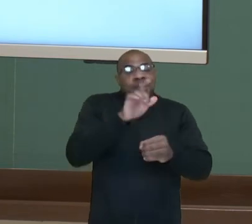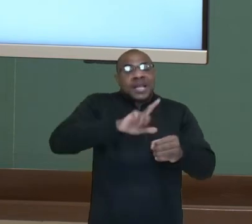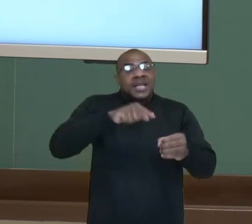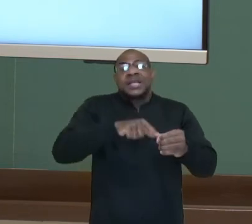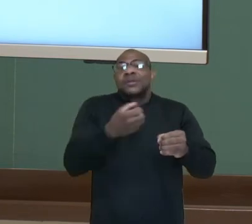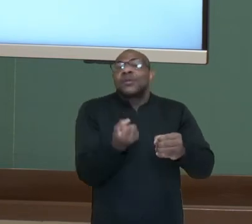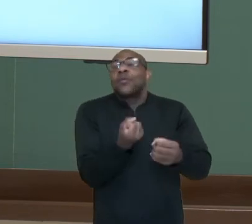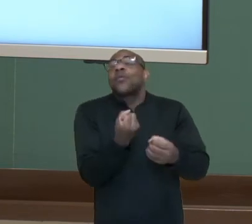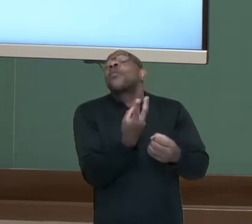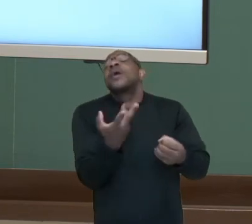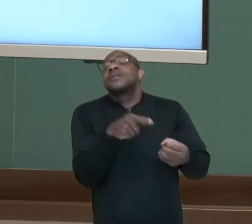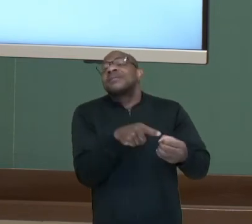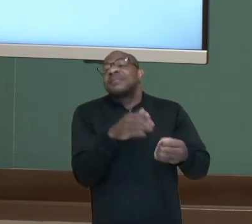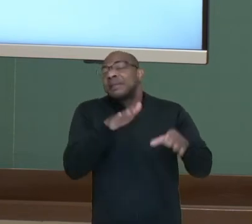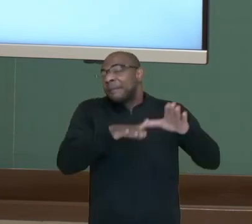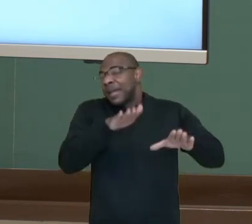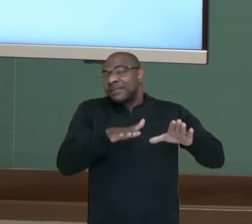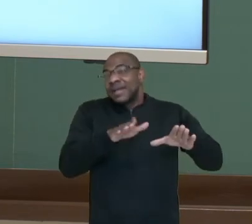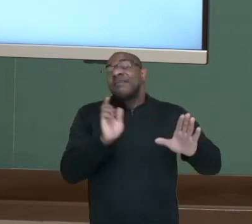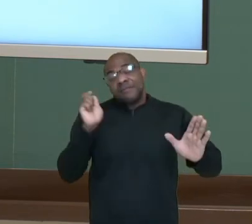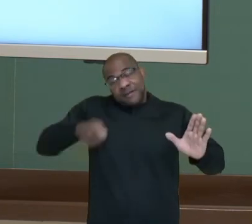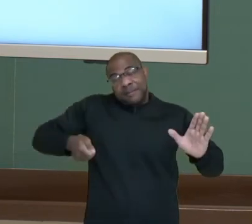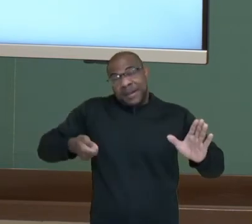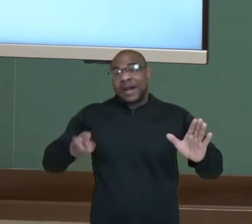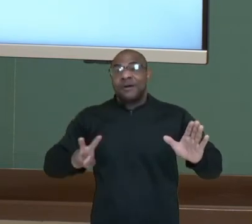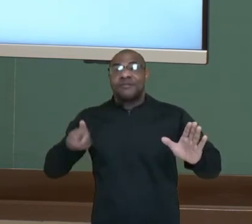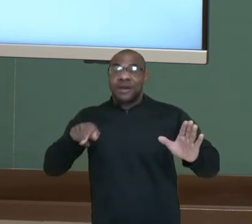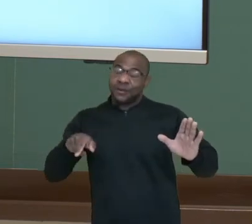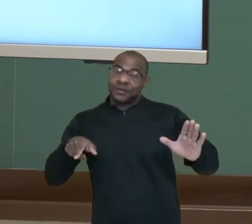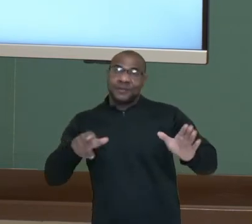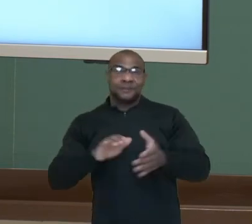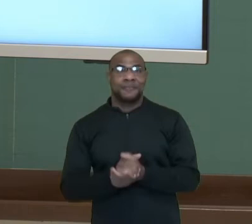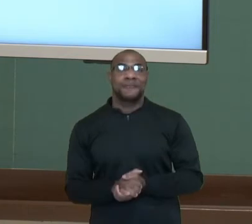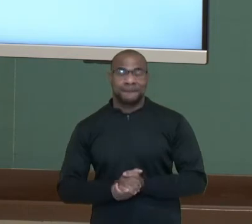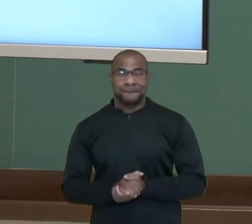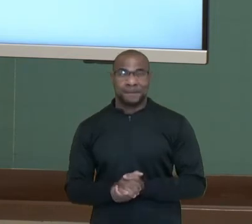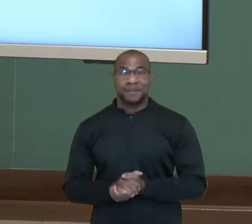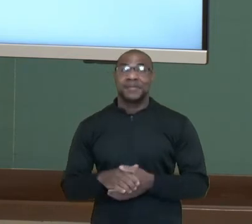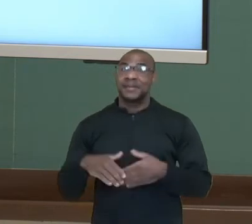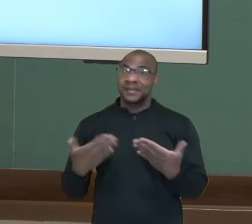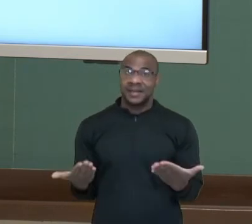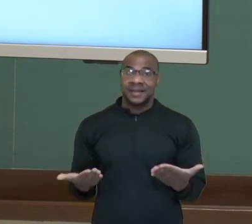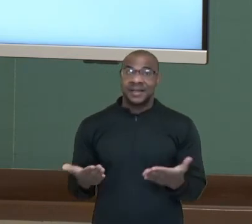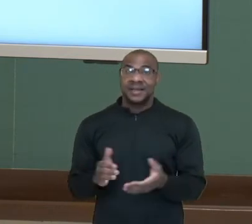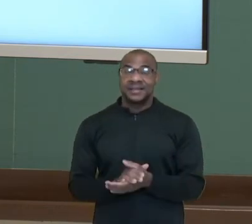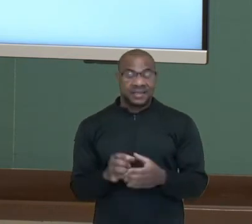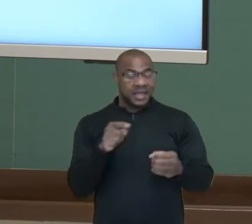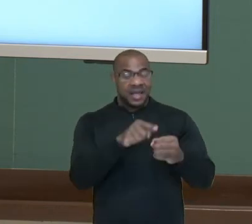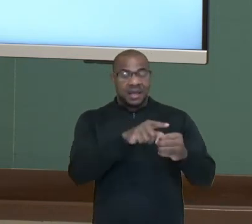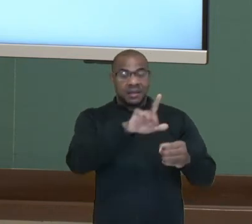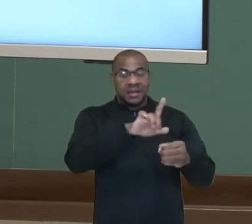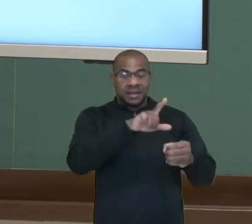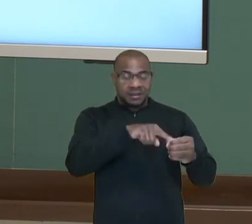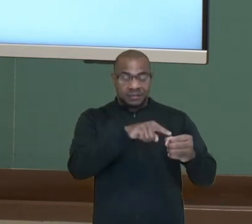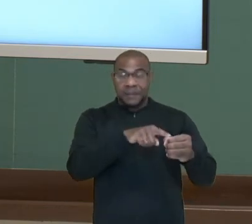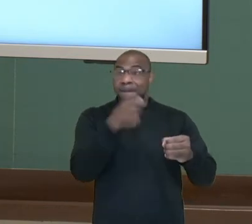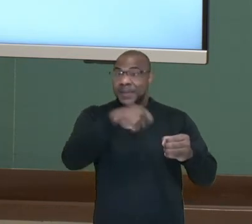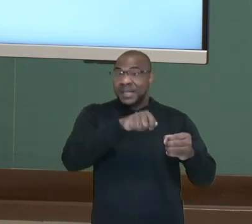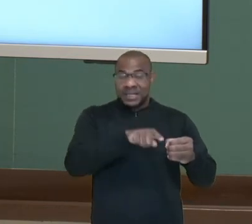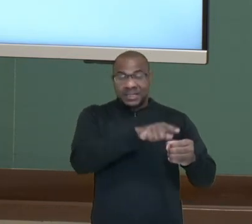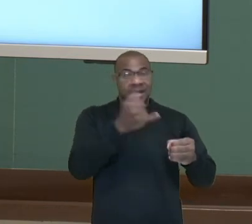a grandeza, a quantidade de litros abastecida é a variável independente. Então, uma é a dependente, aquela que precisa